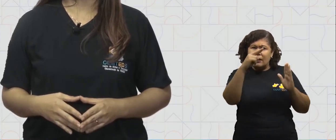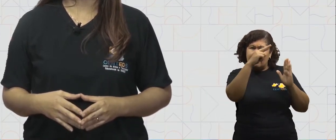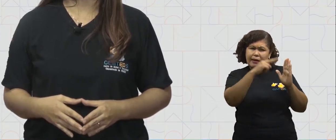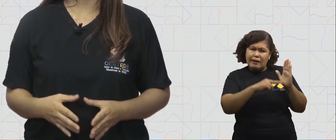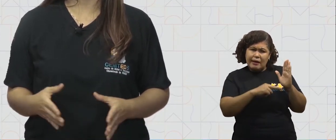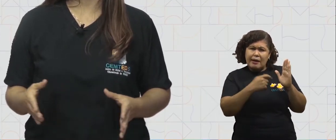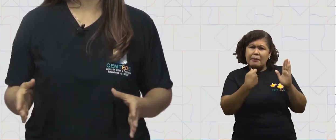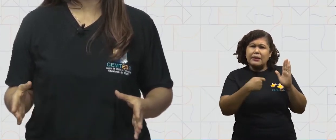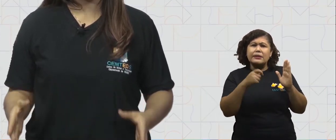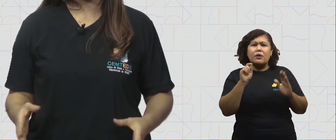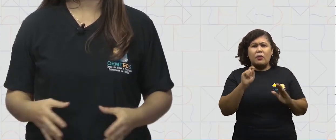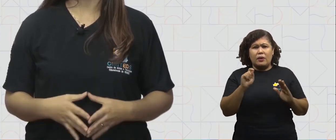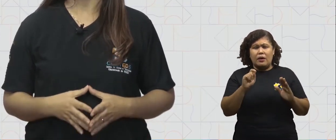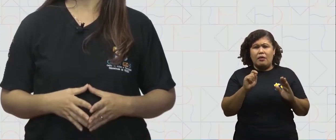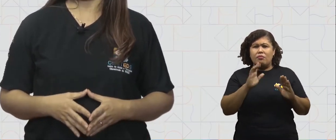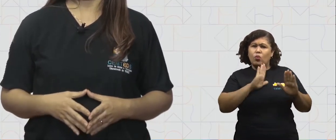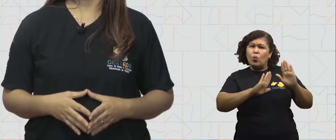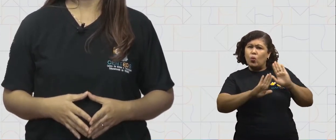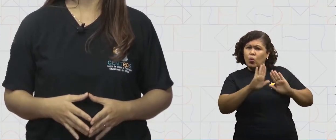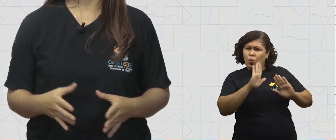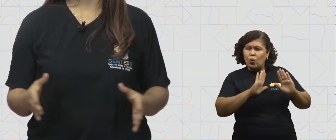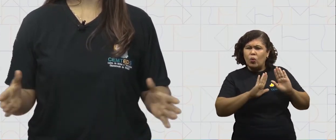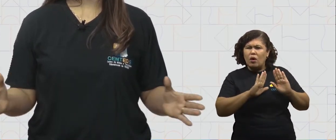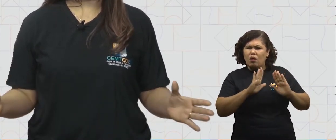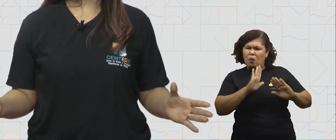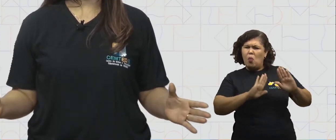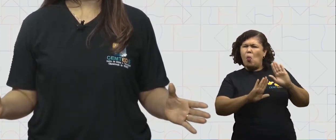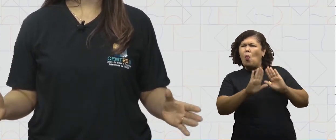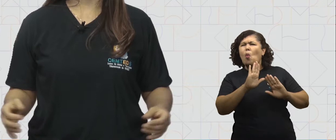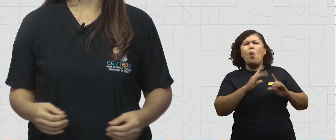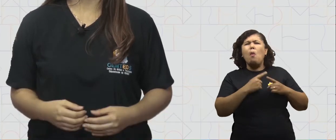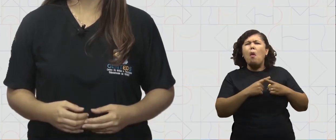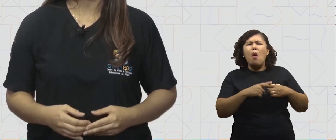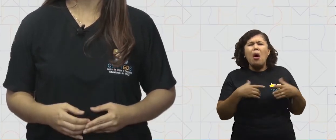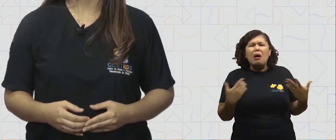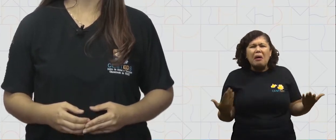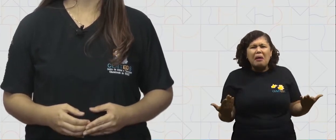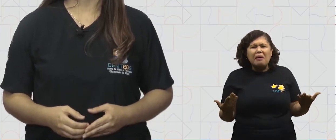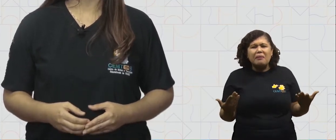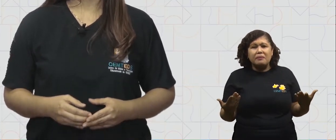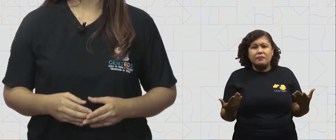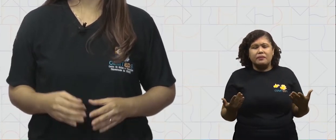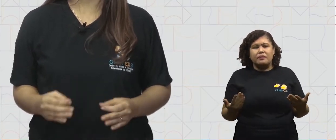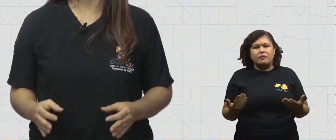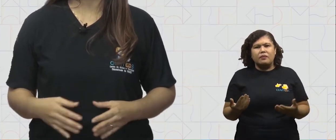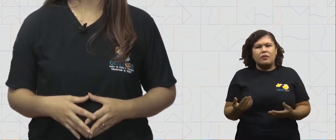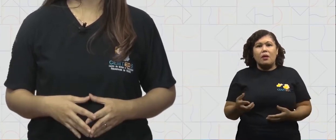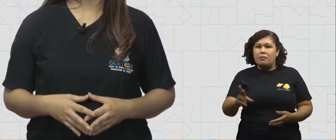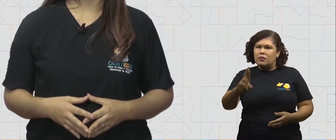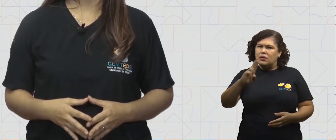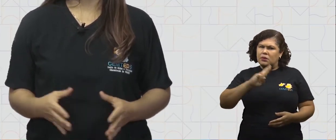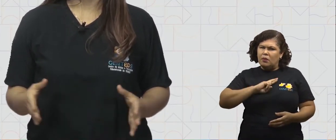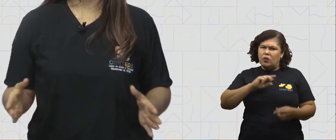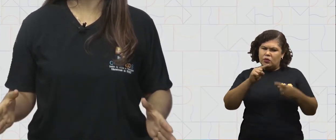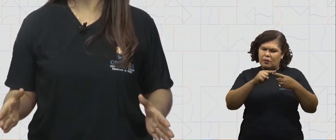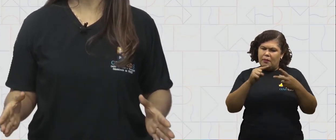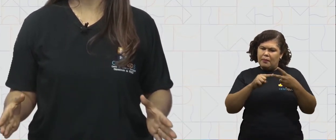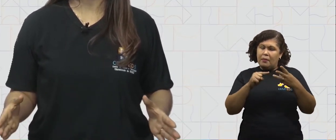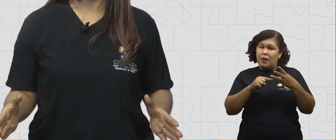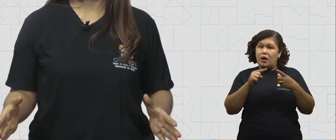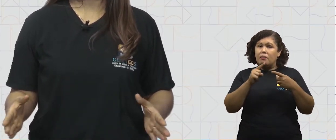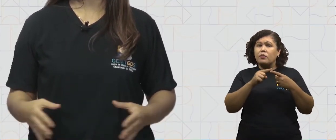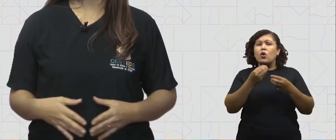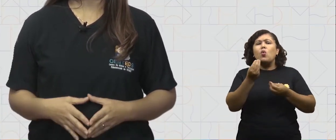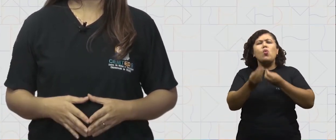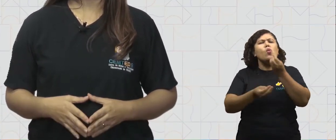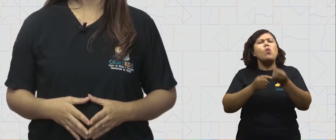ser acompanhada com cautela. Cautela? Como assim? Responde aí para mim. Como que